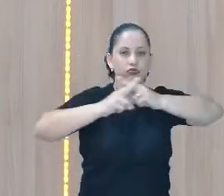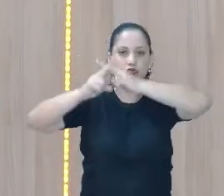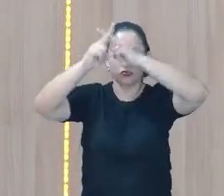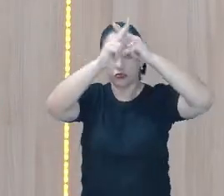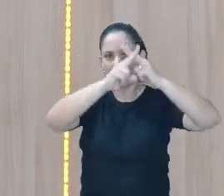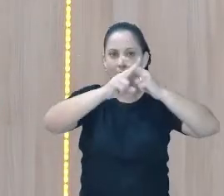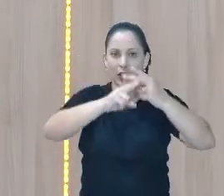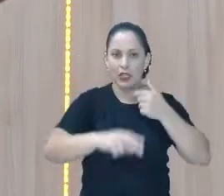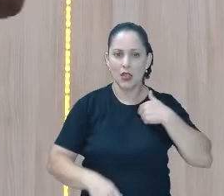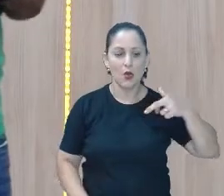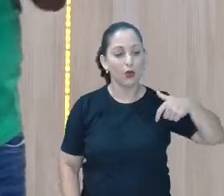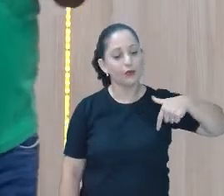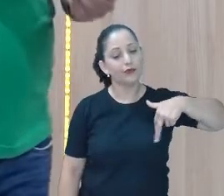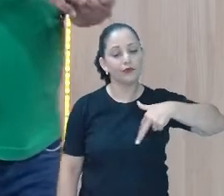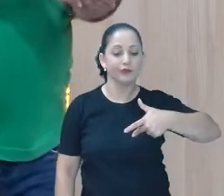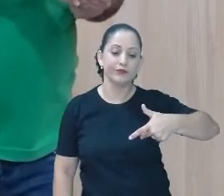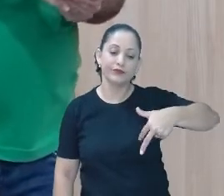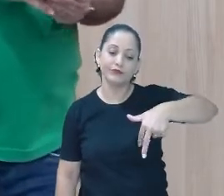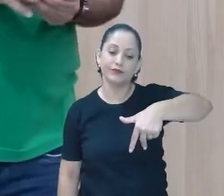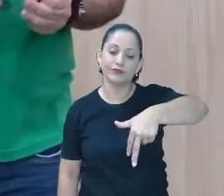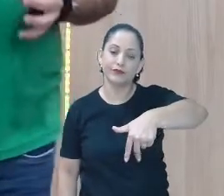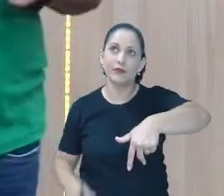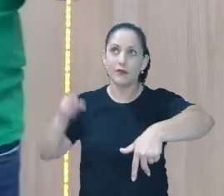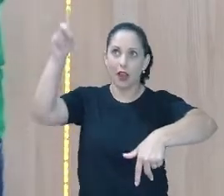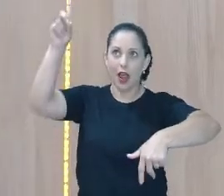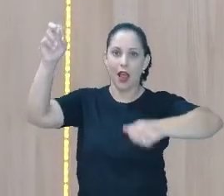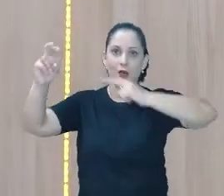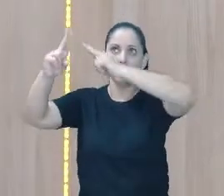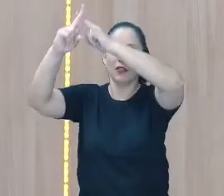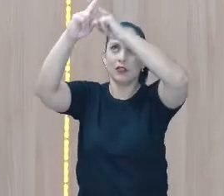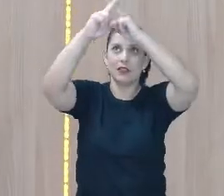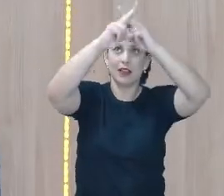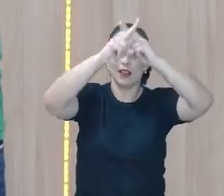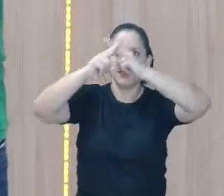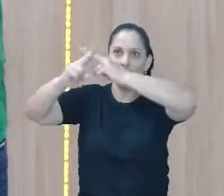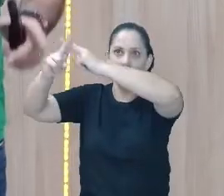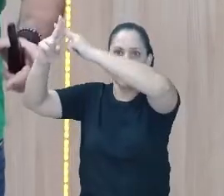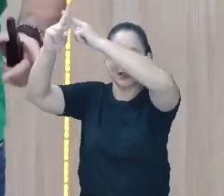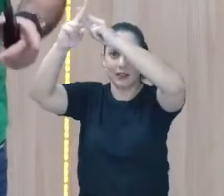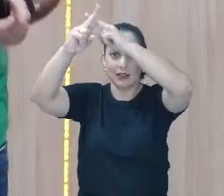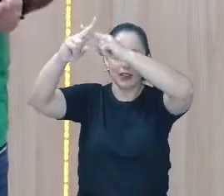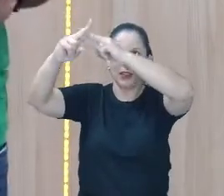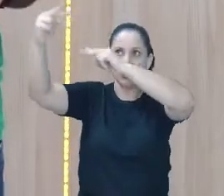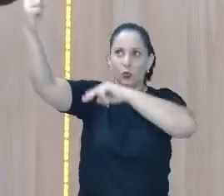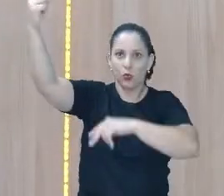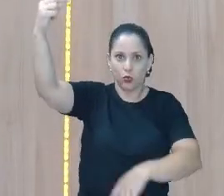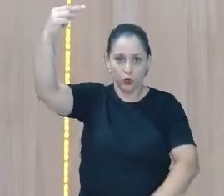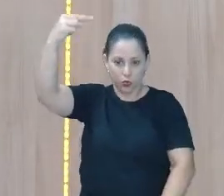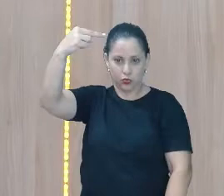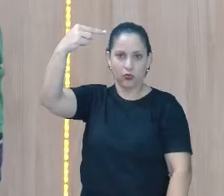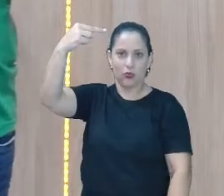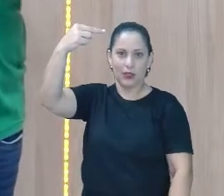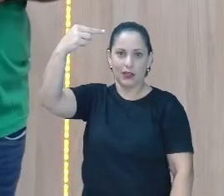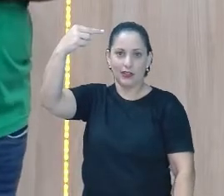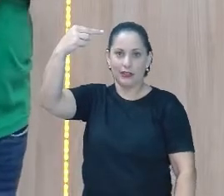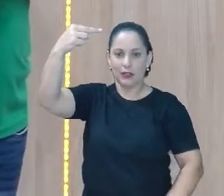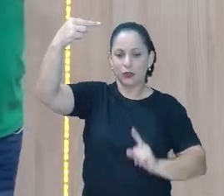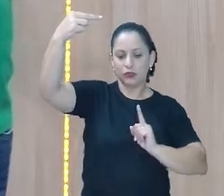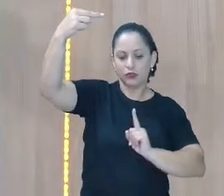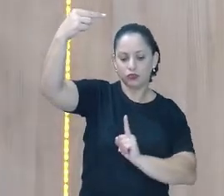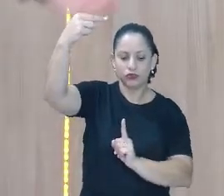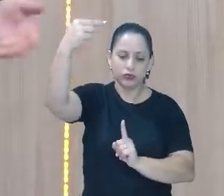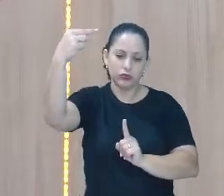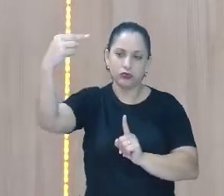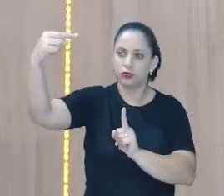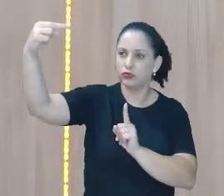no meio da rua, por meio de um satélite daquele, o camarada ele focalizou ali em mim, não que eu seja importante para isso, né? Não sei para